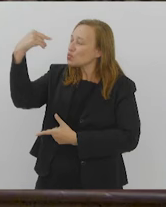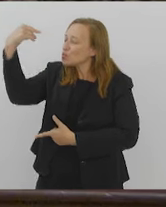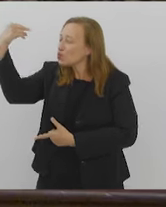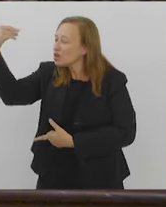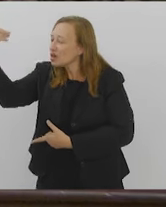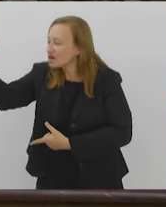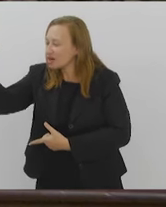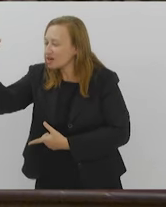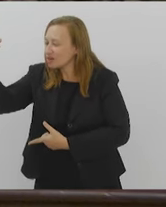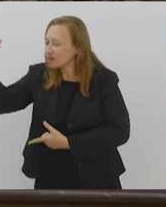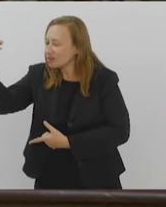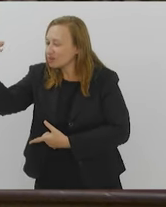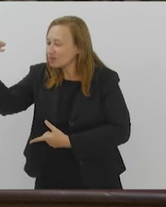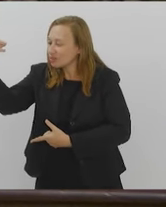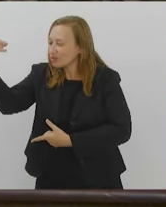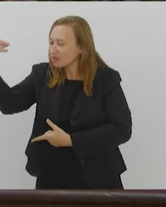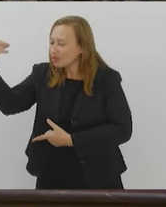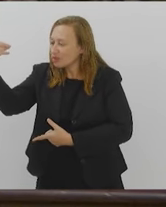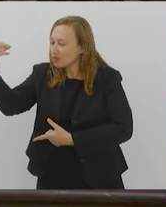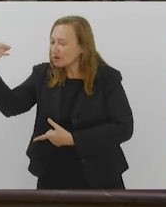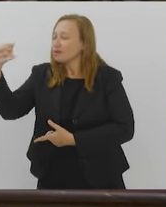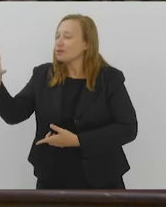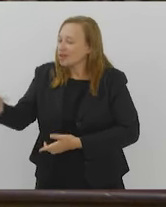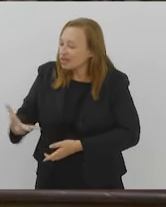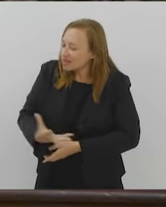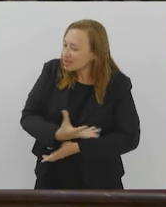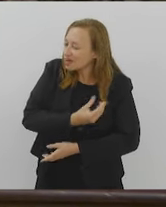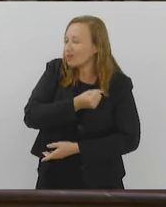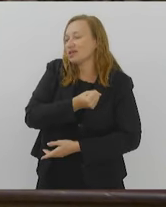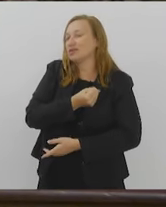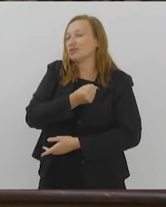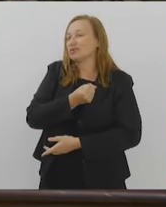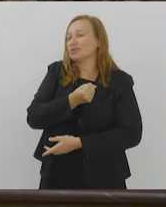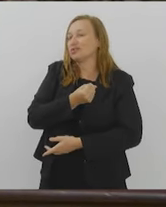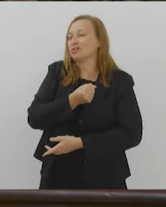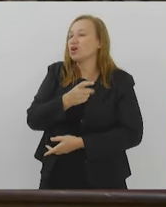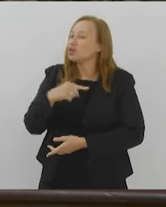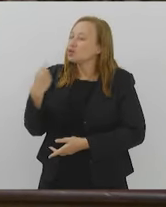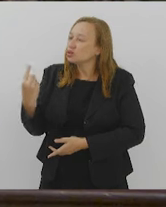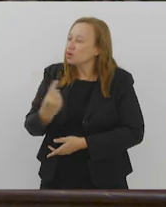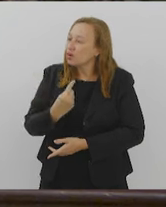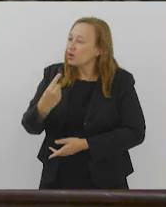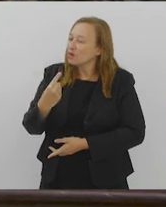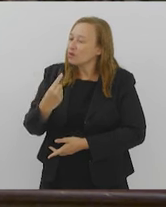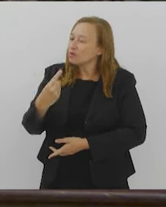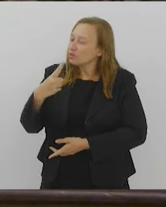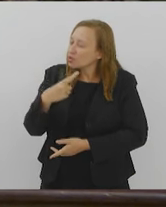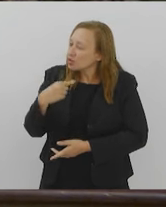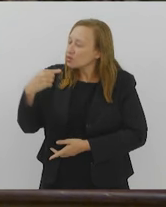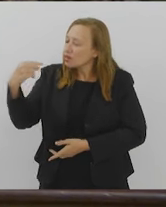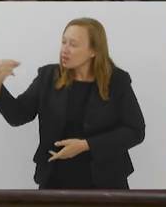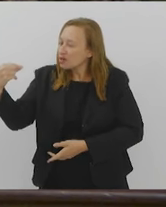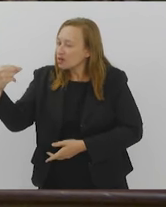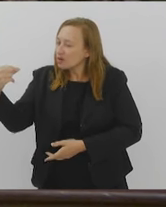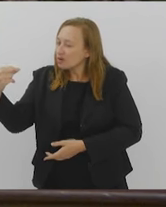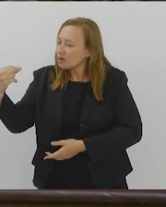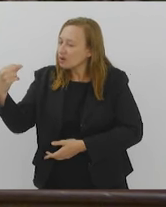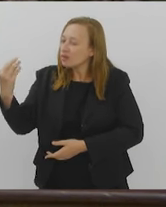para a salvação. Fomos chamados para o ministério. E um